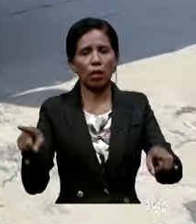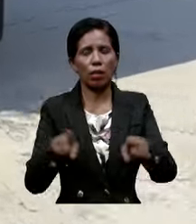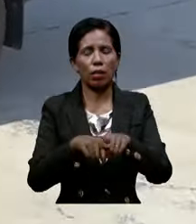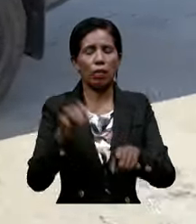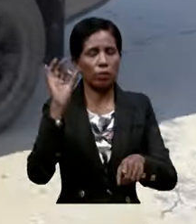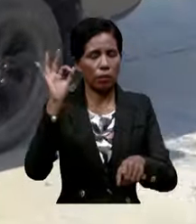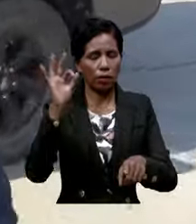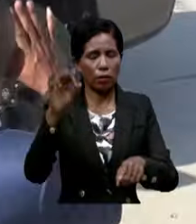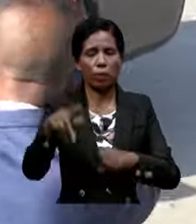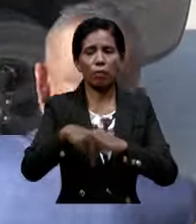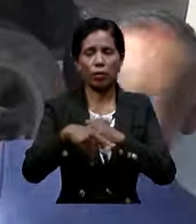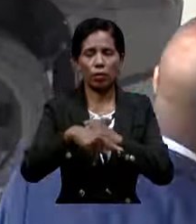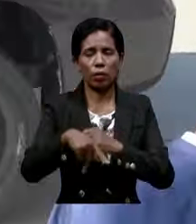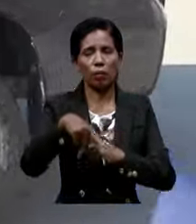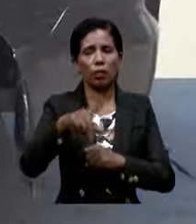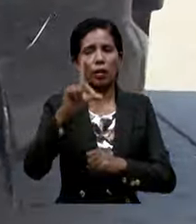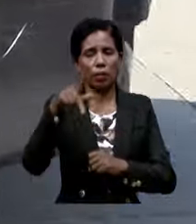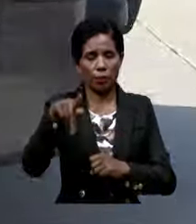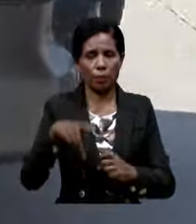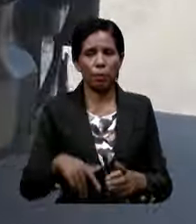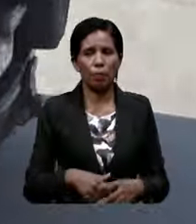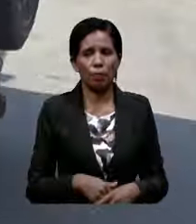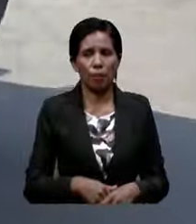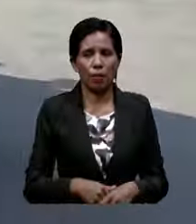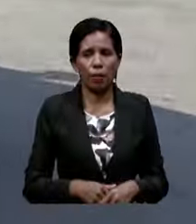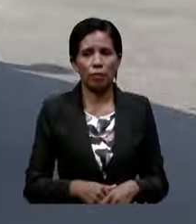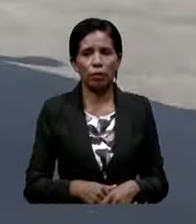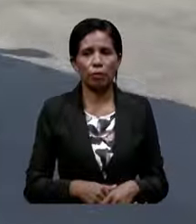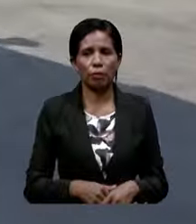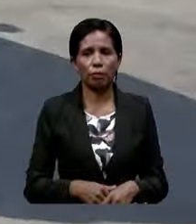Fretelin no Partido Libertação Popular. Luciano Amaral, Adair Ximenes, Gimen.